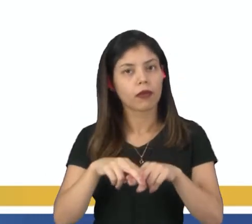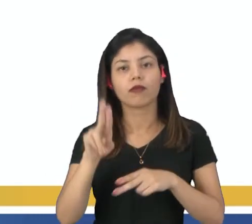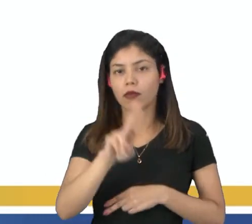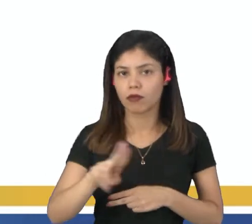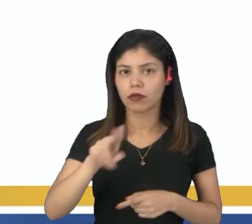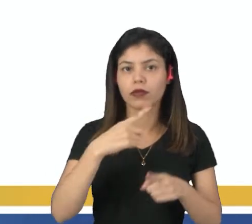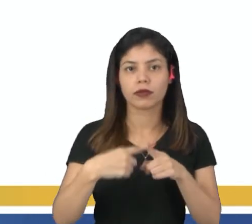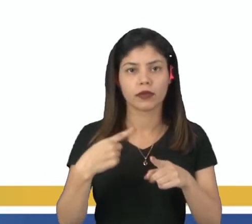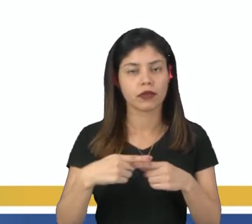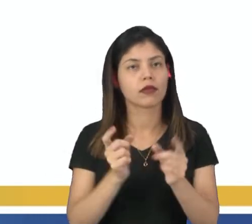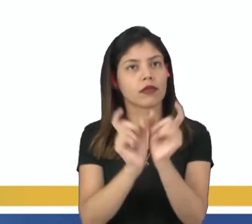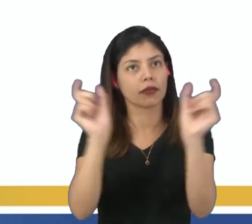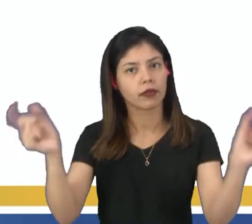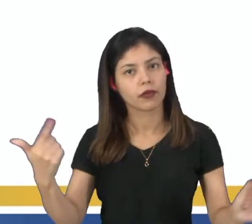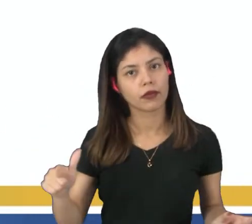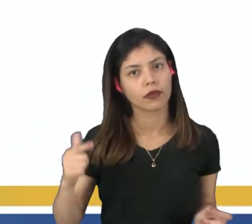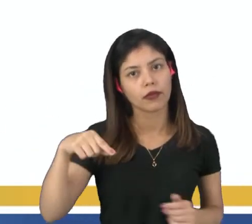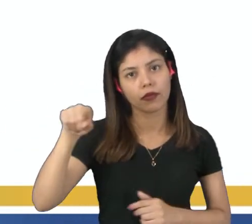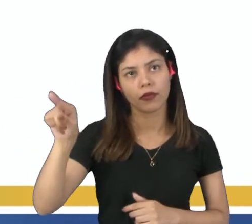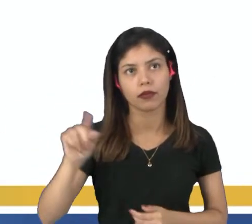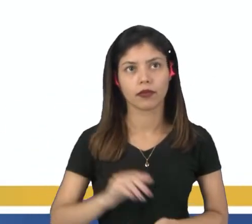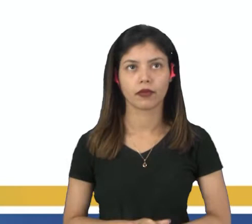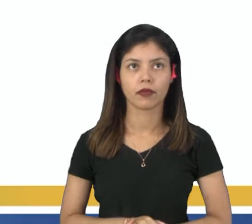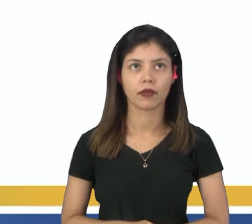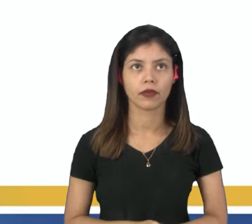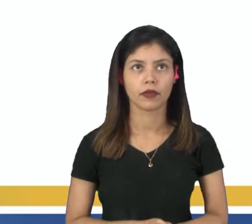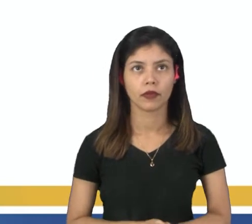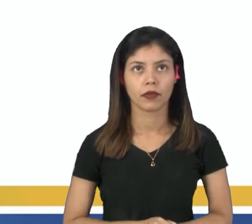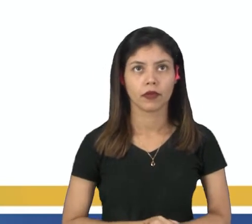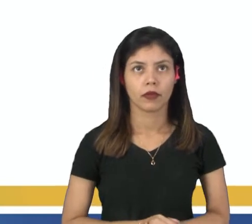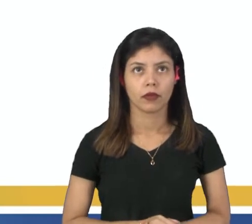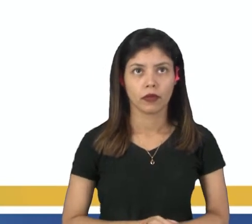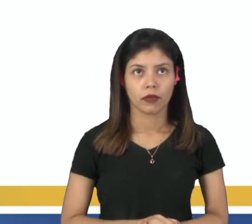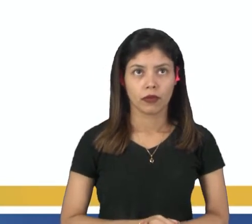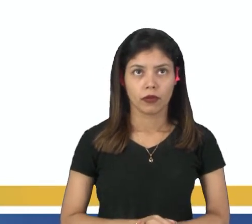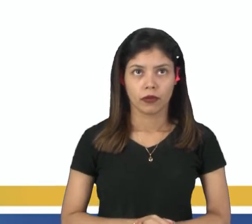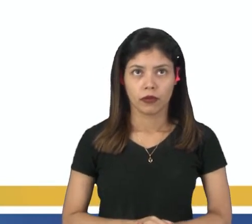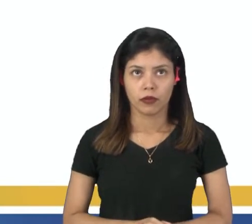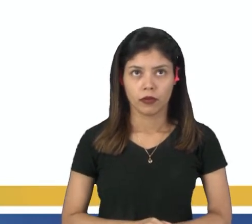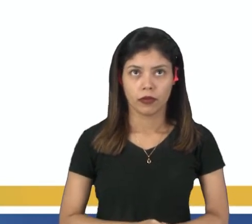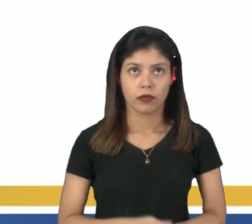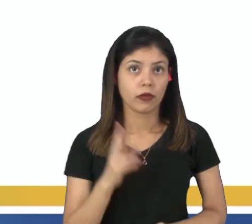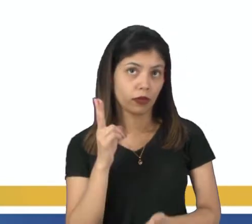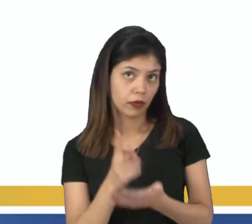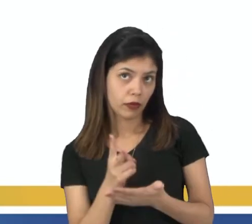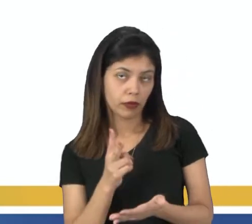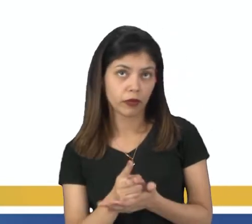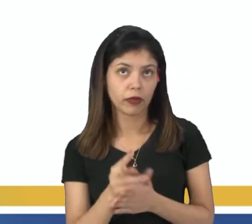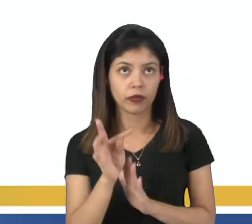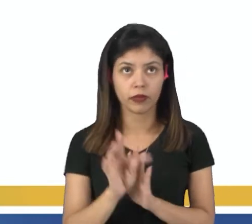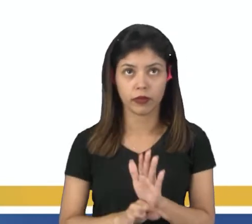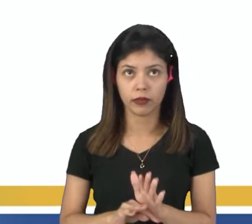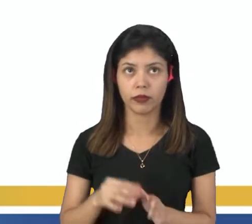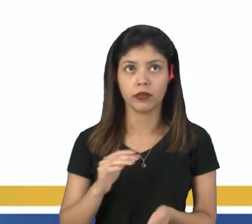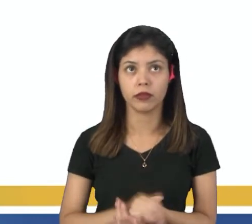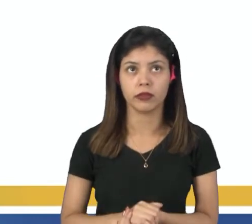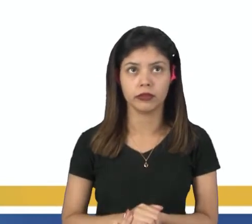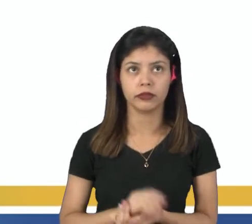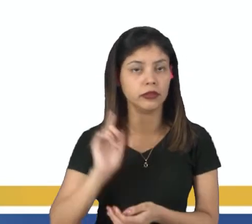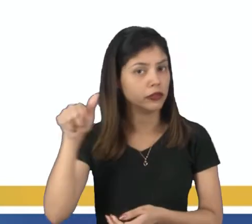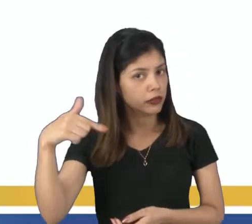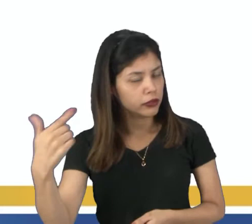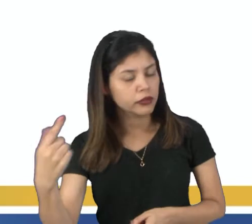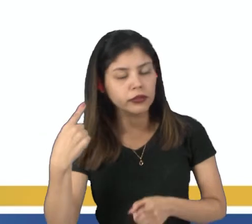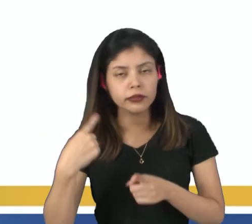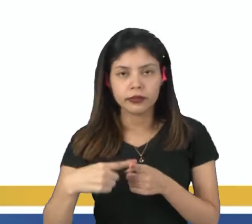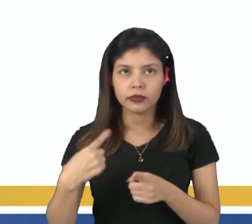maneira. Observe outra questão. Vejam aqui que nós temos o mesmo texto, mas que nós temos outro tipo